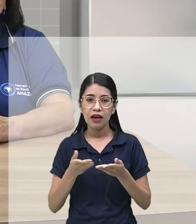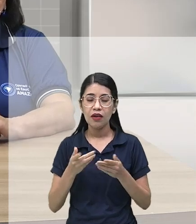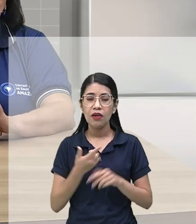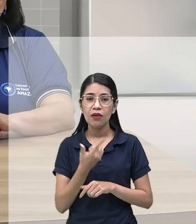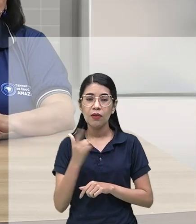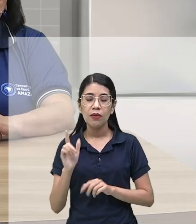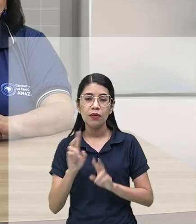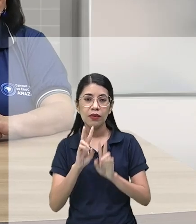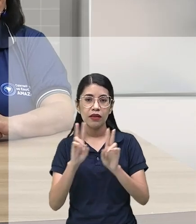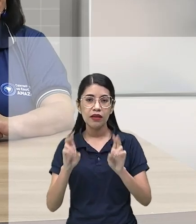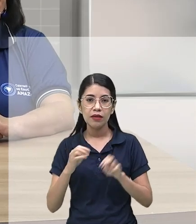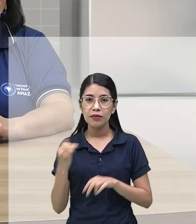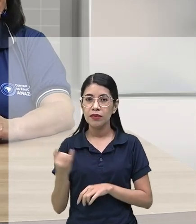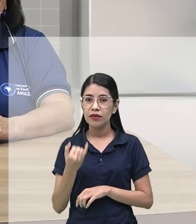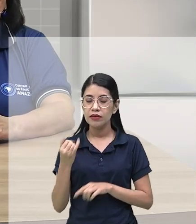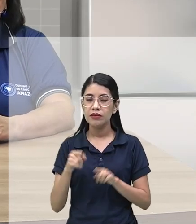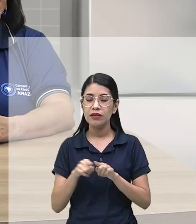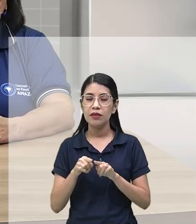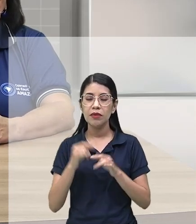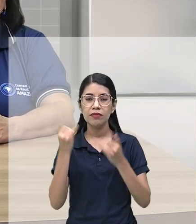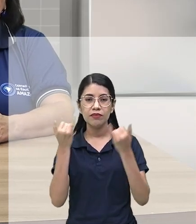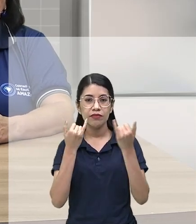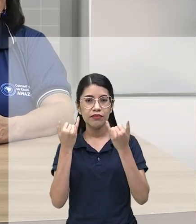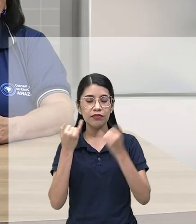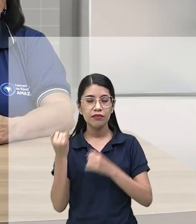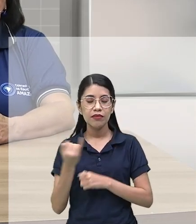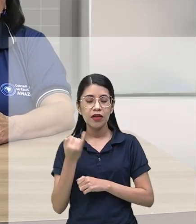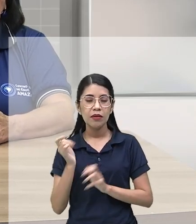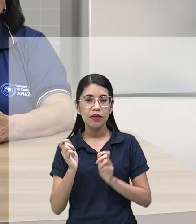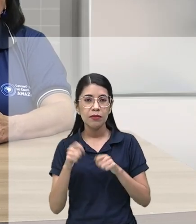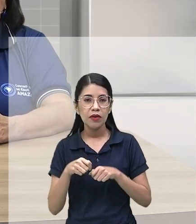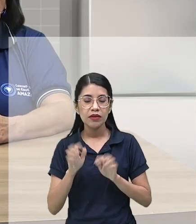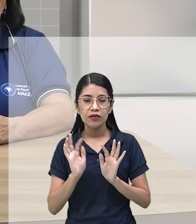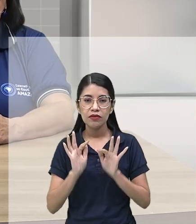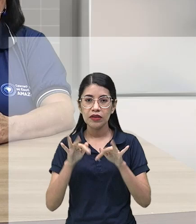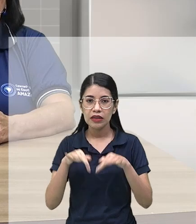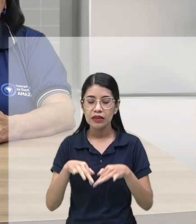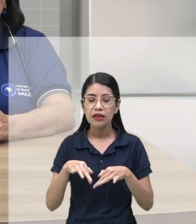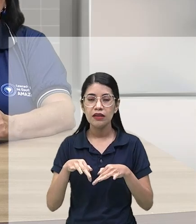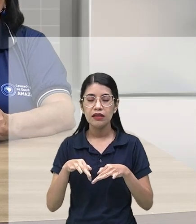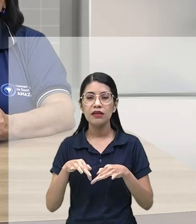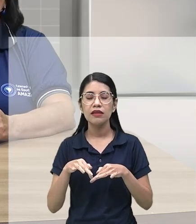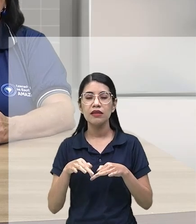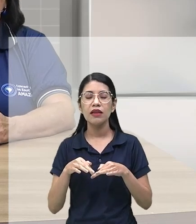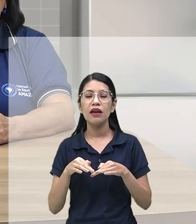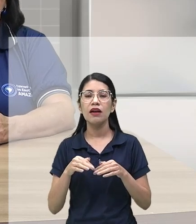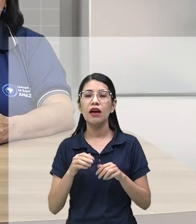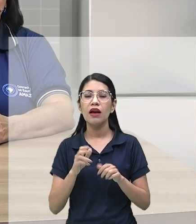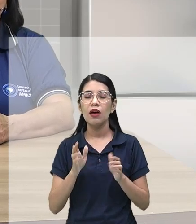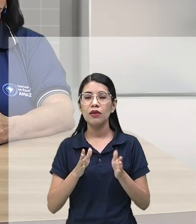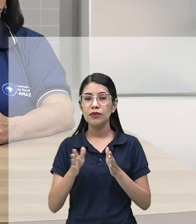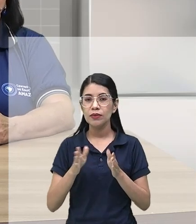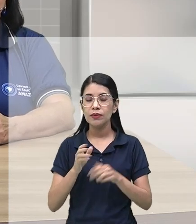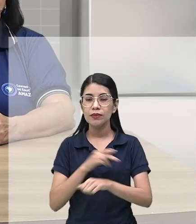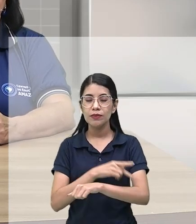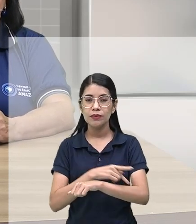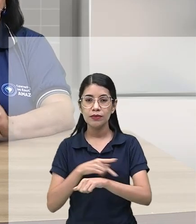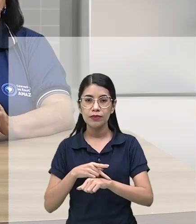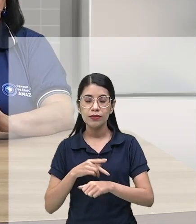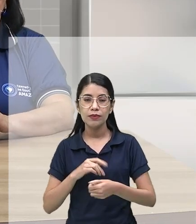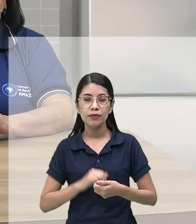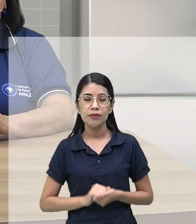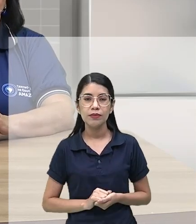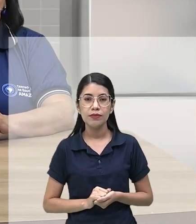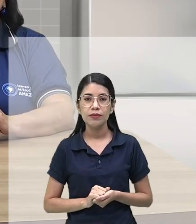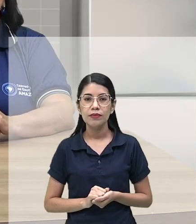assunto importante, né? Algumas informações importantes para que nós possamos estar encerrando, então, a nossa jornada pedagógica